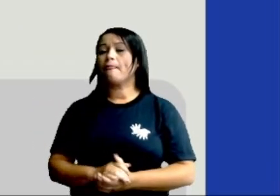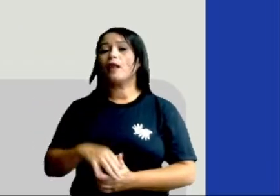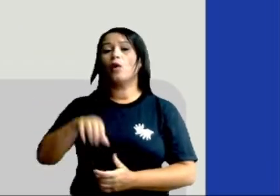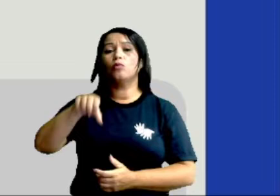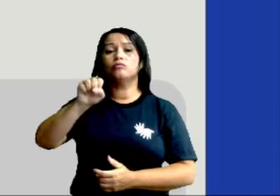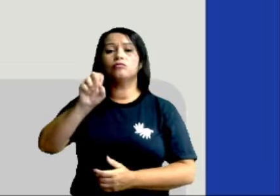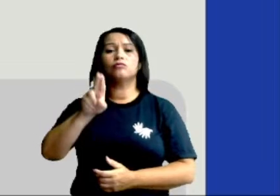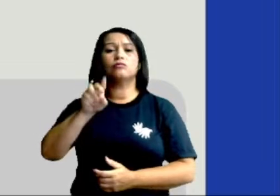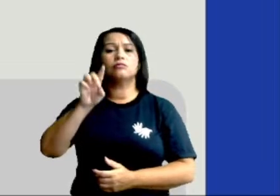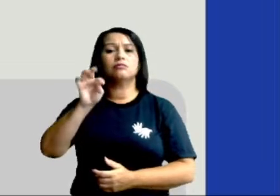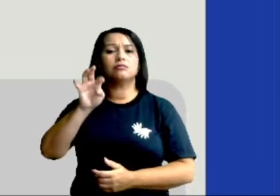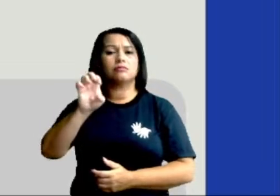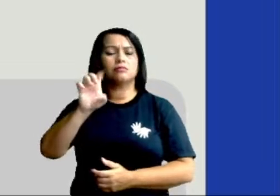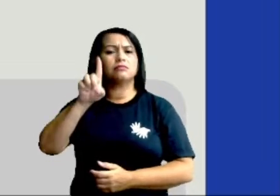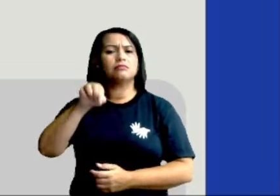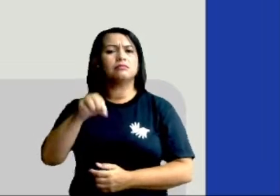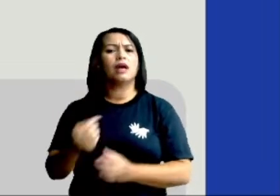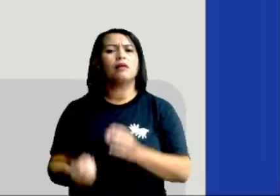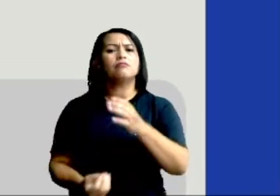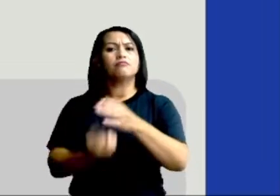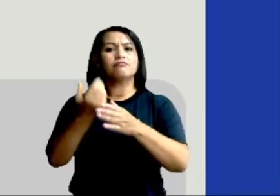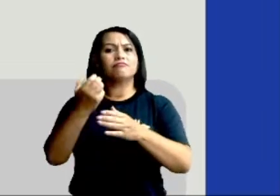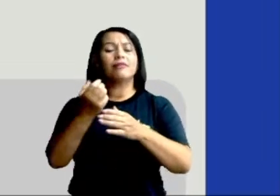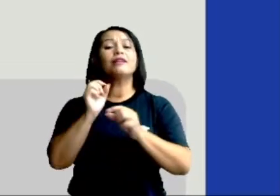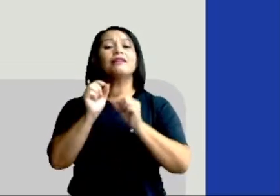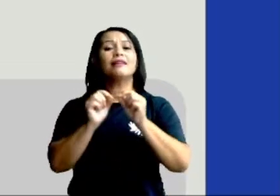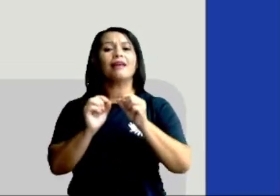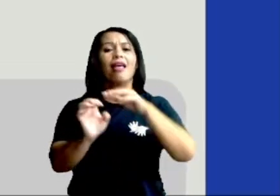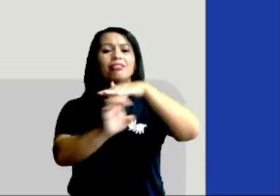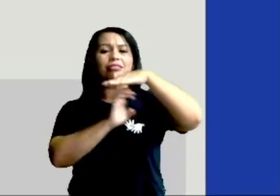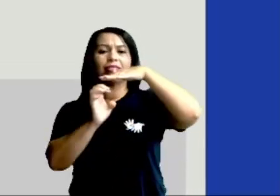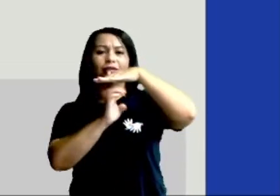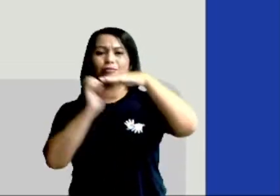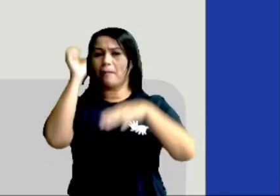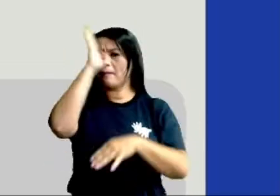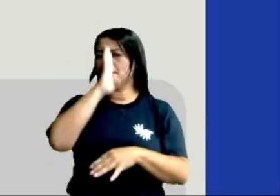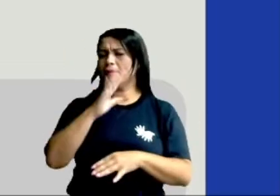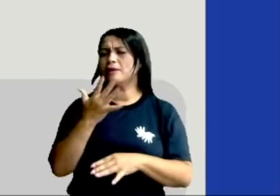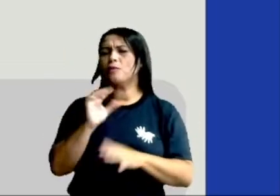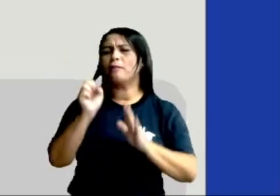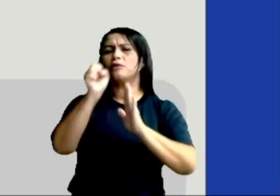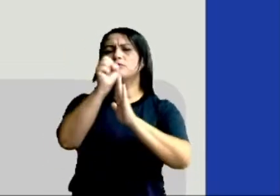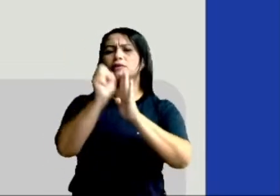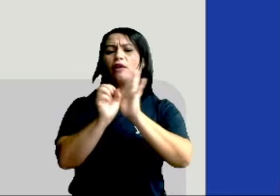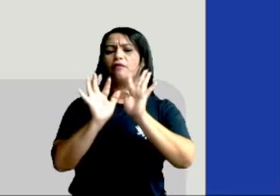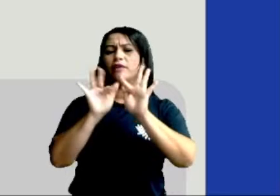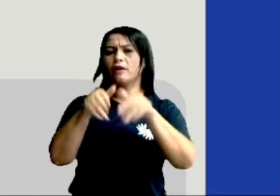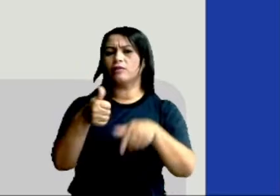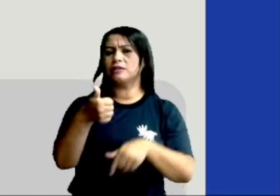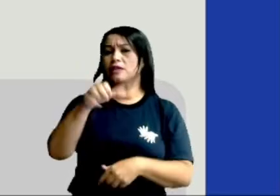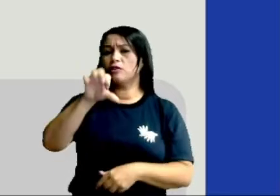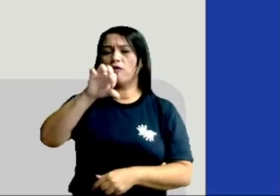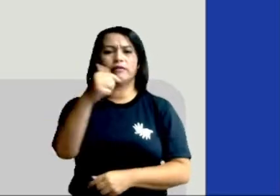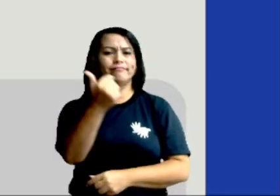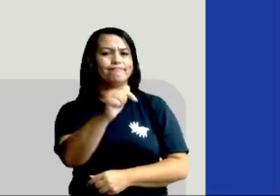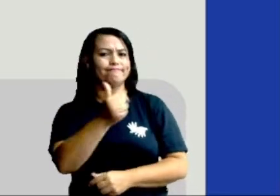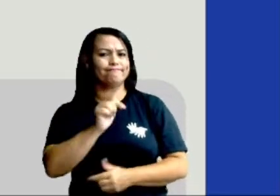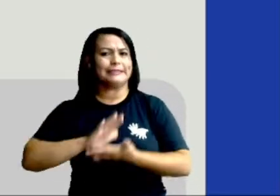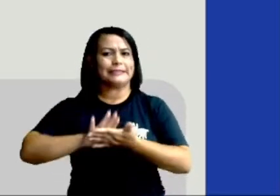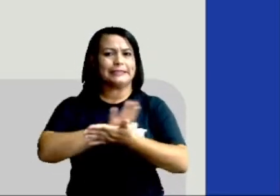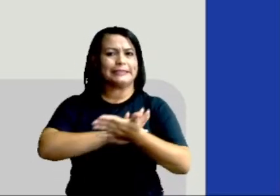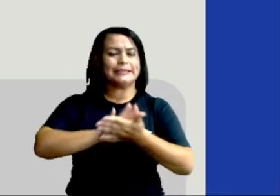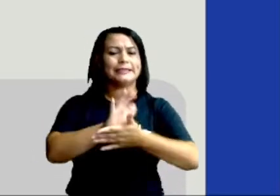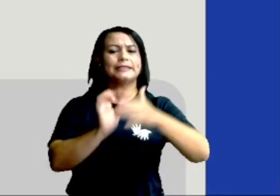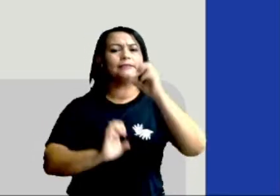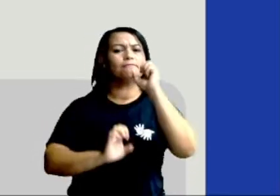O Sudeste é o berço da indústria brasileira. Até o final do século XIX, não existiam indústrias no